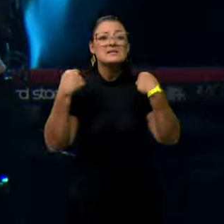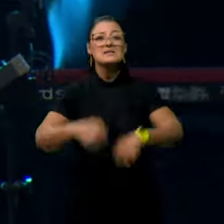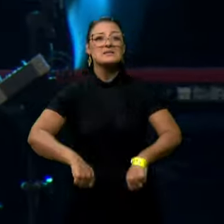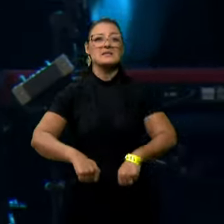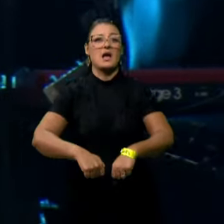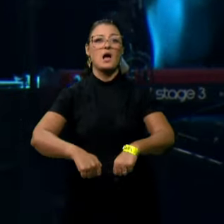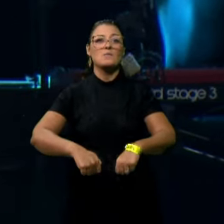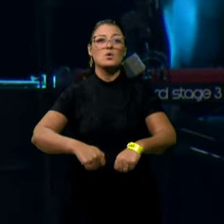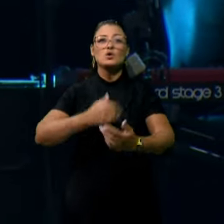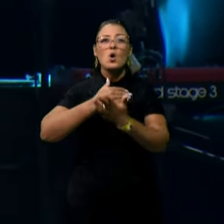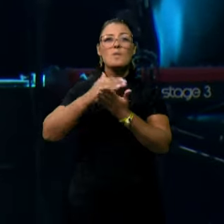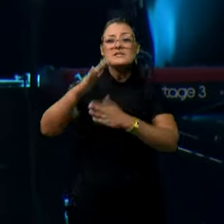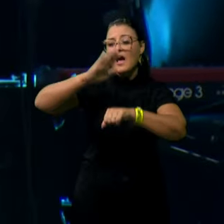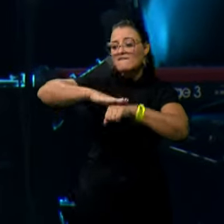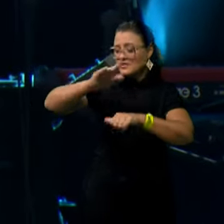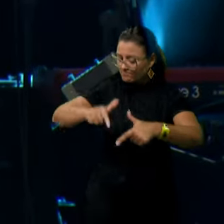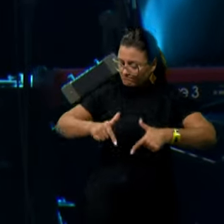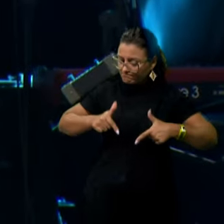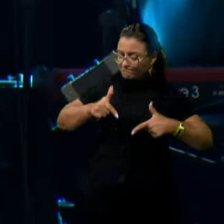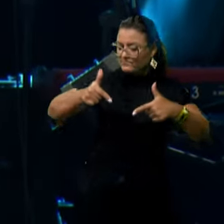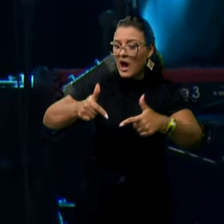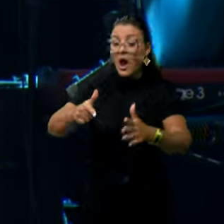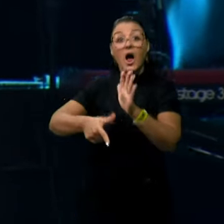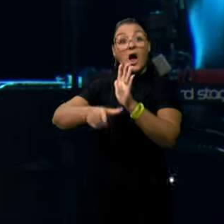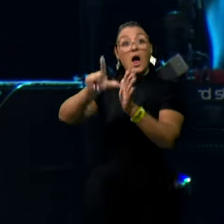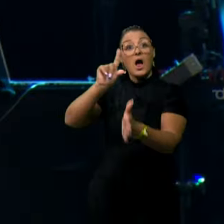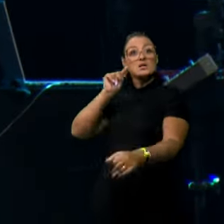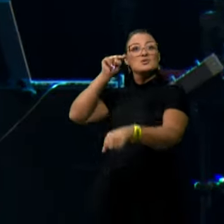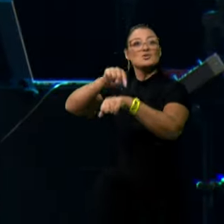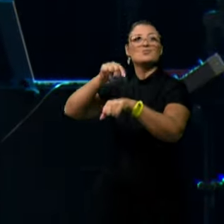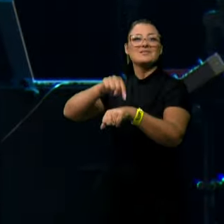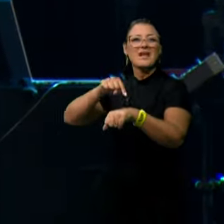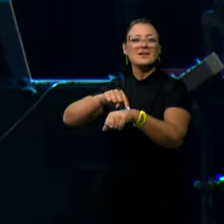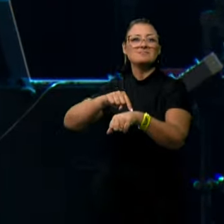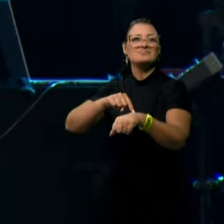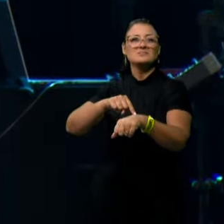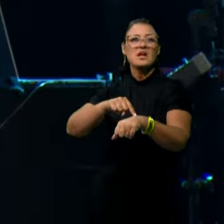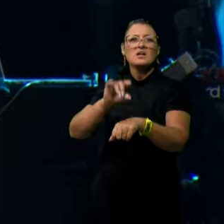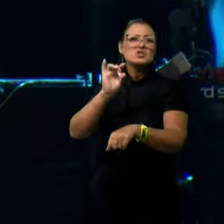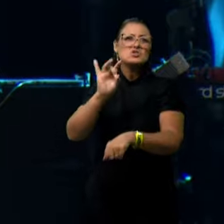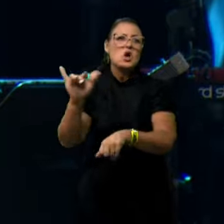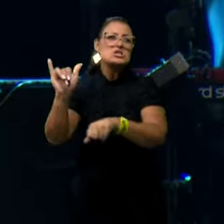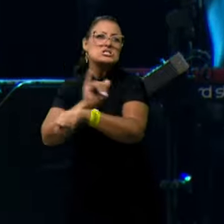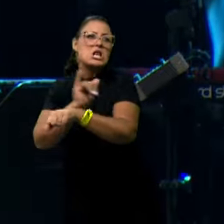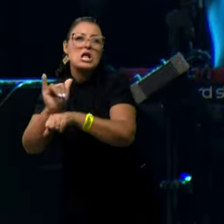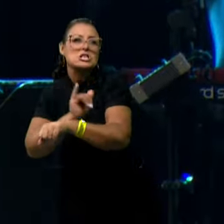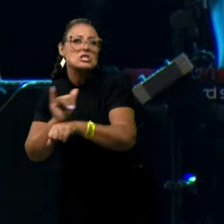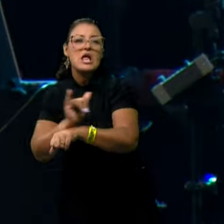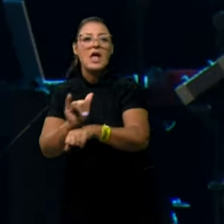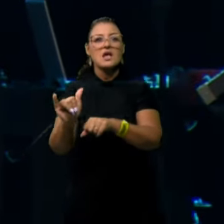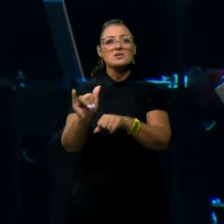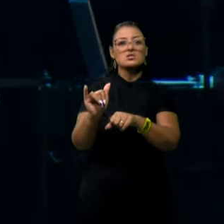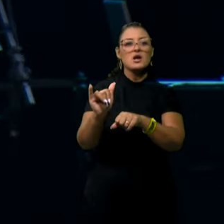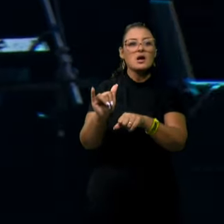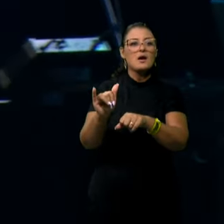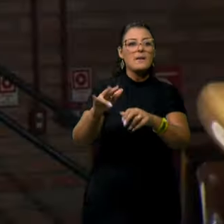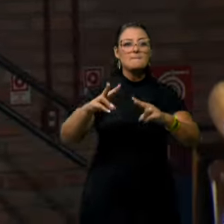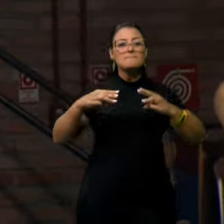a força sua não está na labiar não está na estratégia de marketing